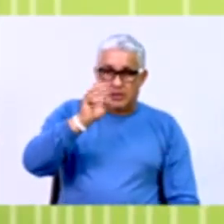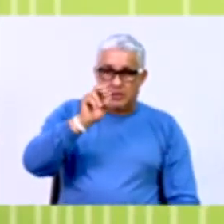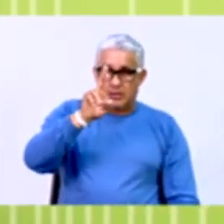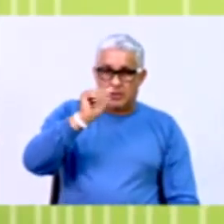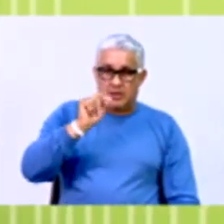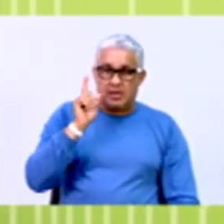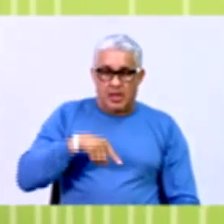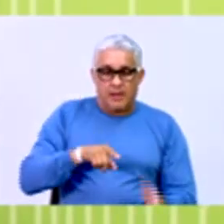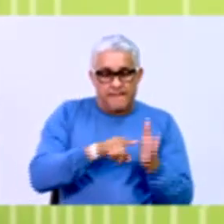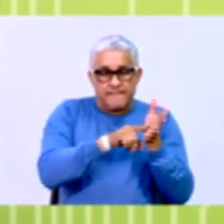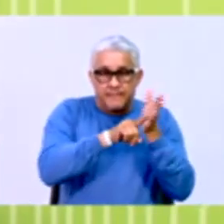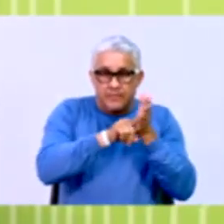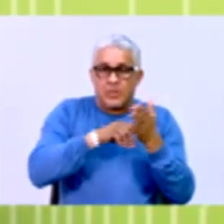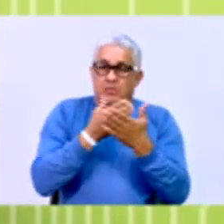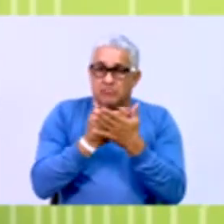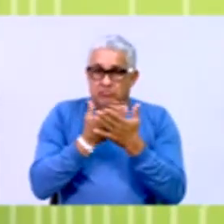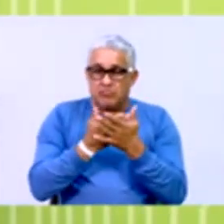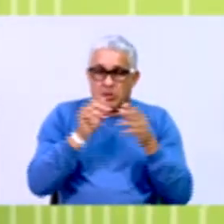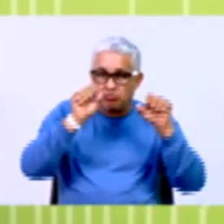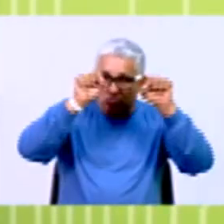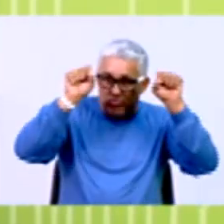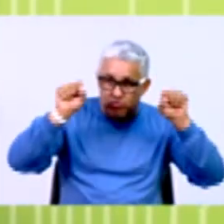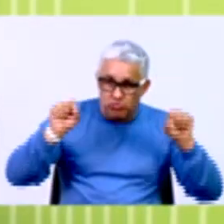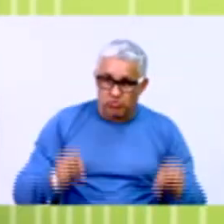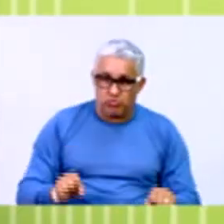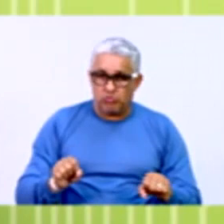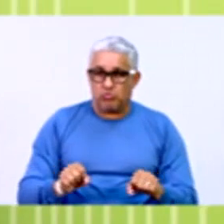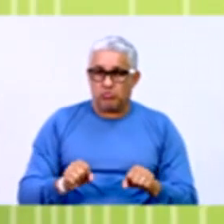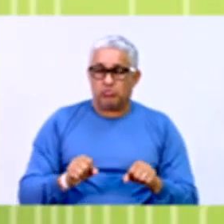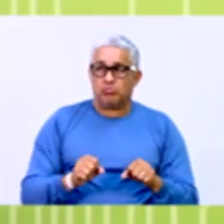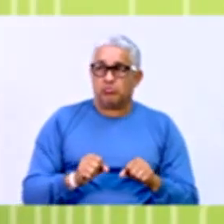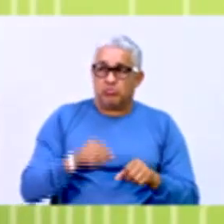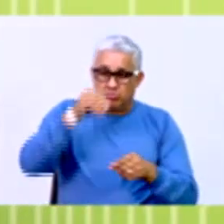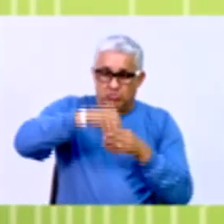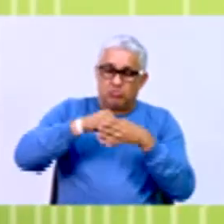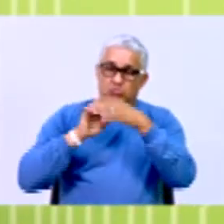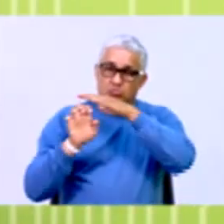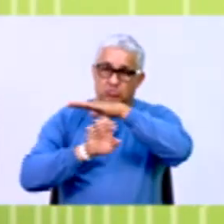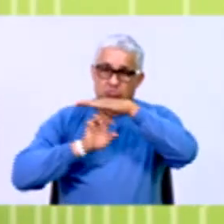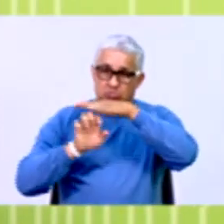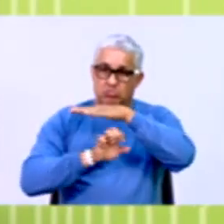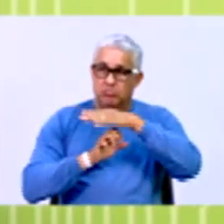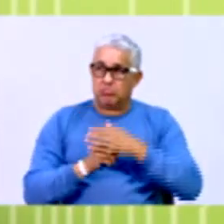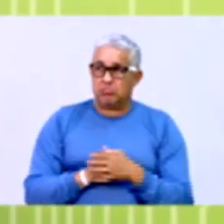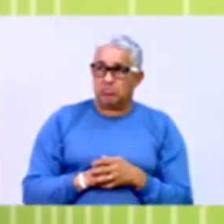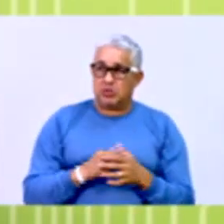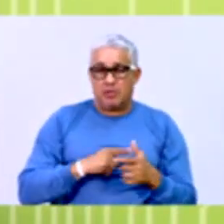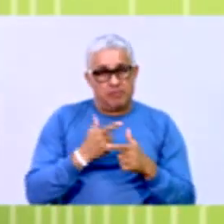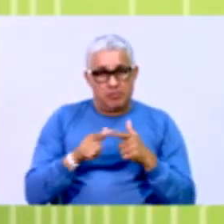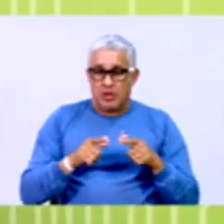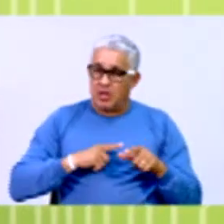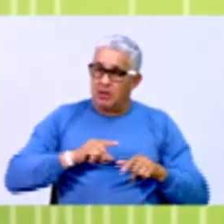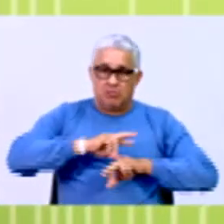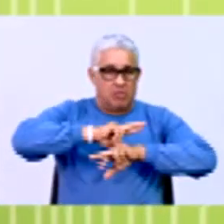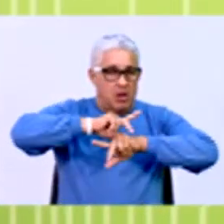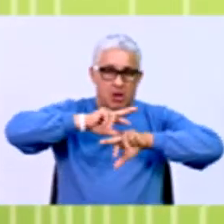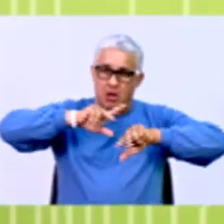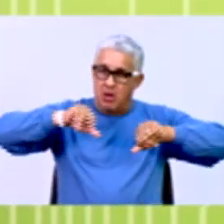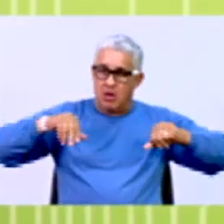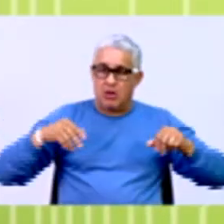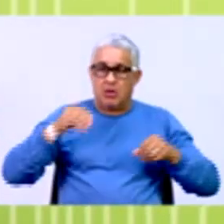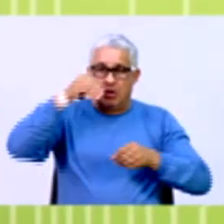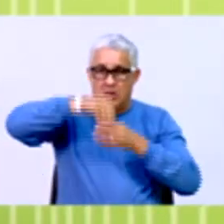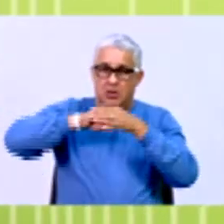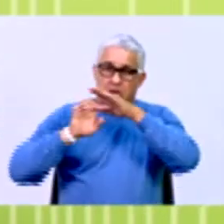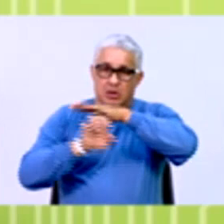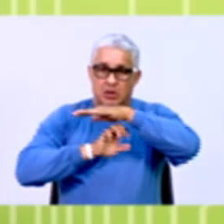fazer o levantamento, o estudo sistemático dos processos de uma empresa. Então, dentro de uma empresa existem vários processos, né, que